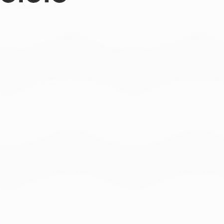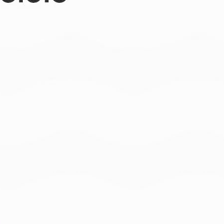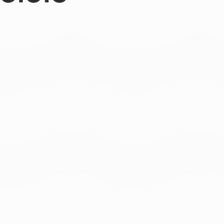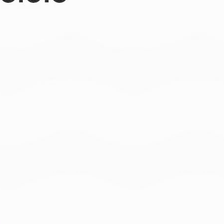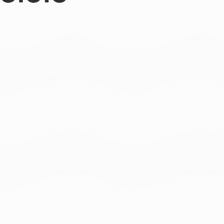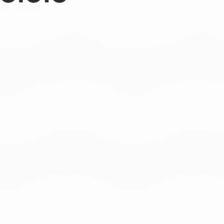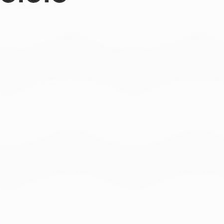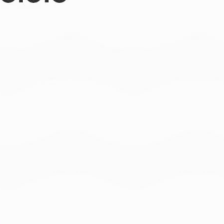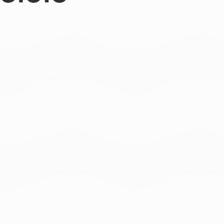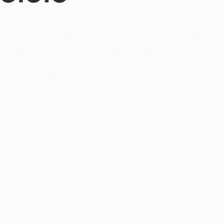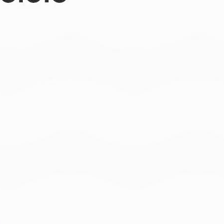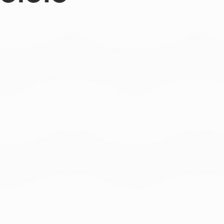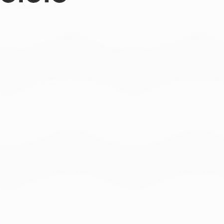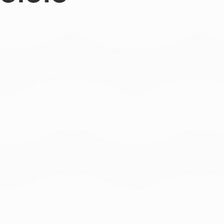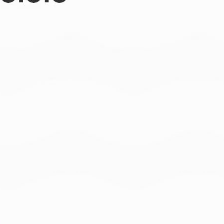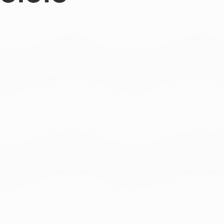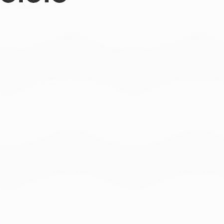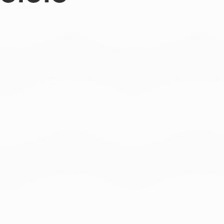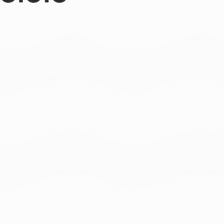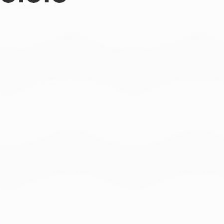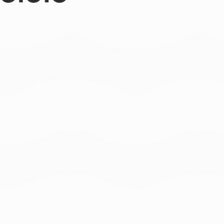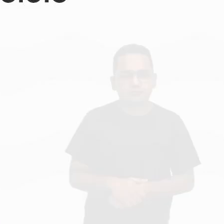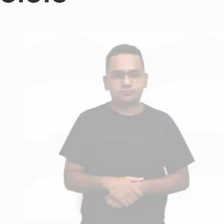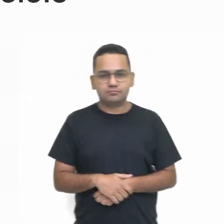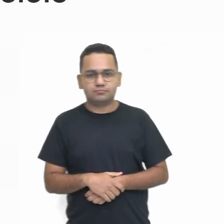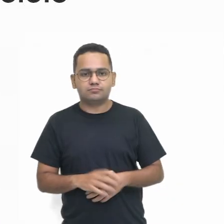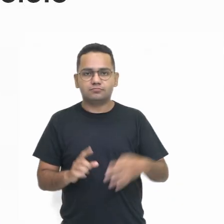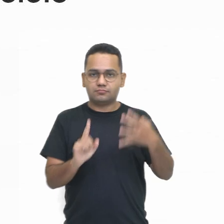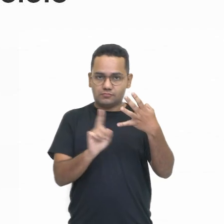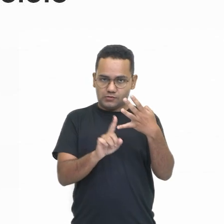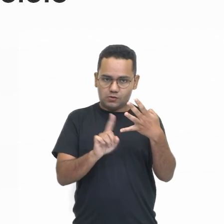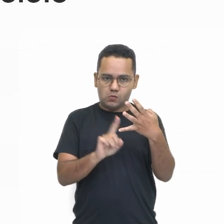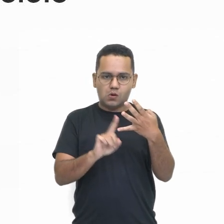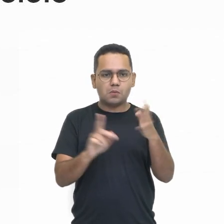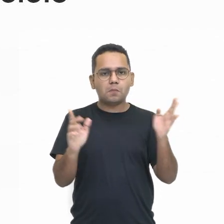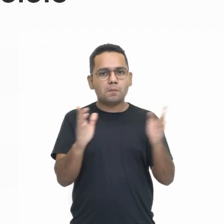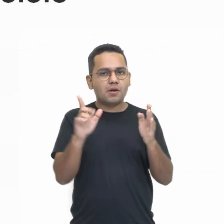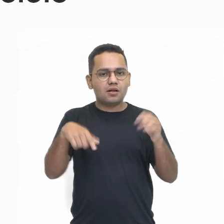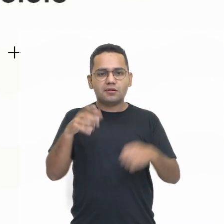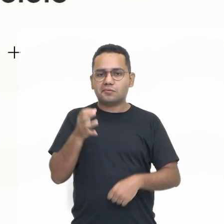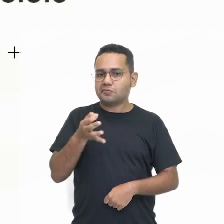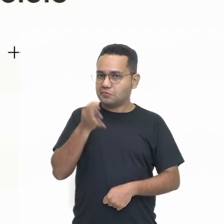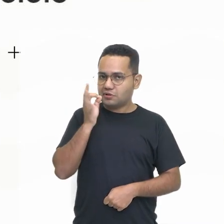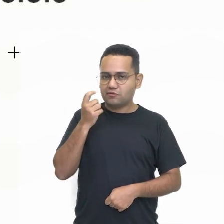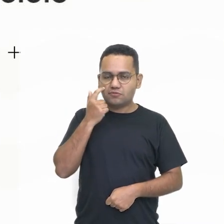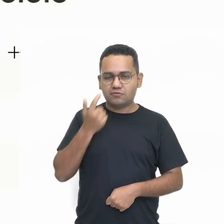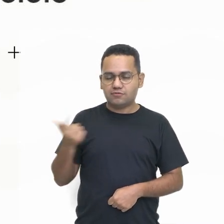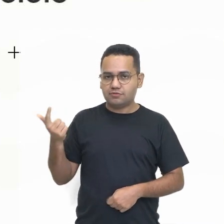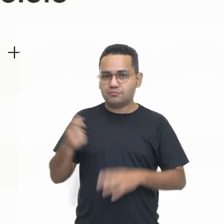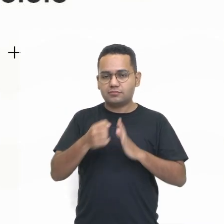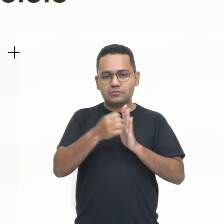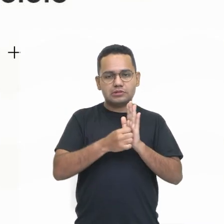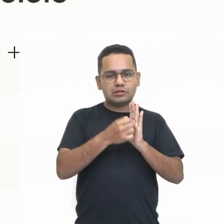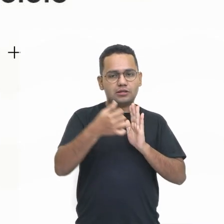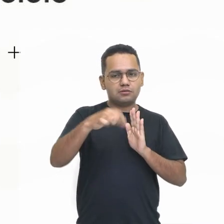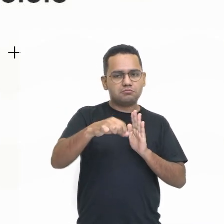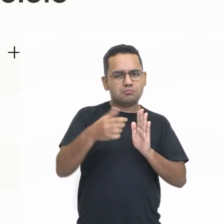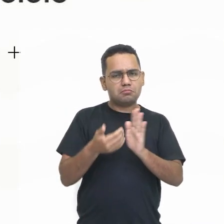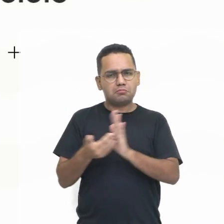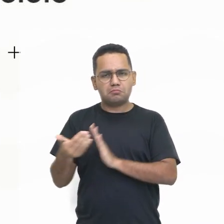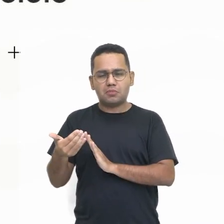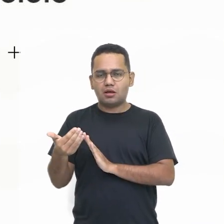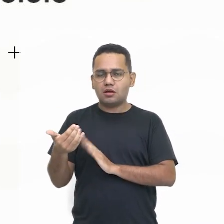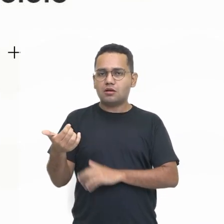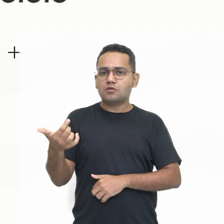café, que vai ali mais ou menos, né, entre o século XIX e início do século